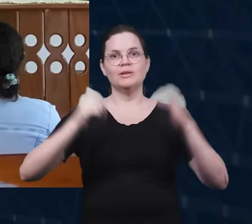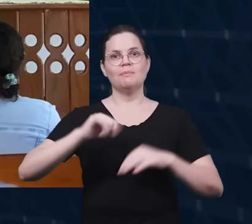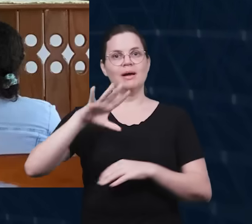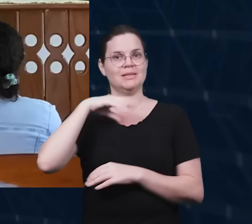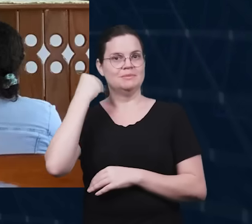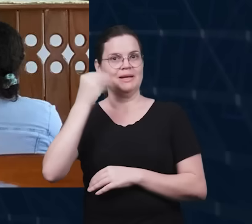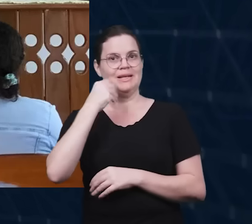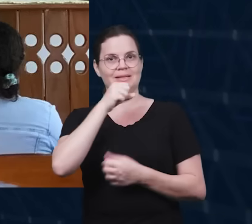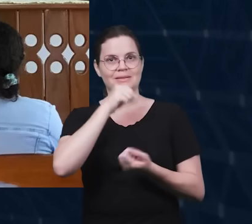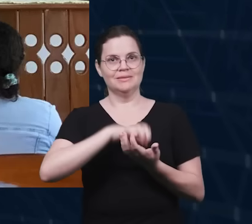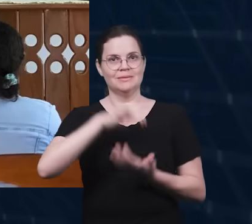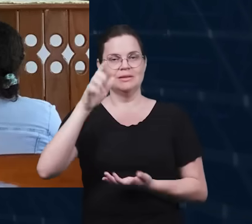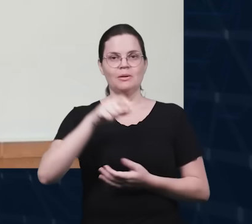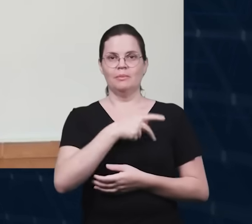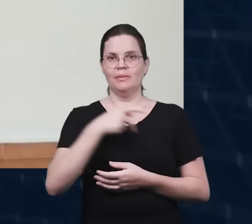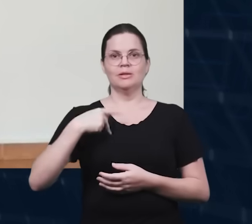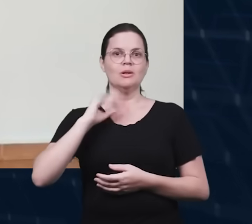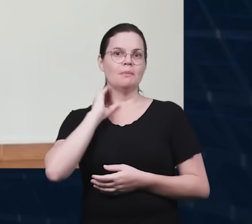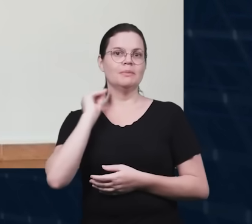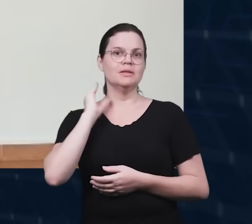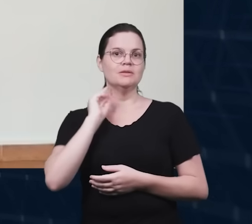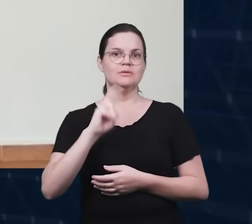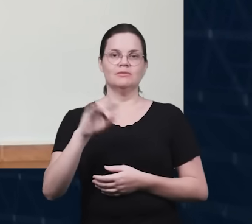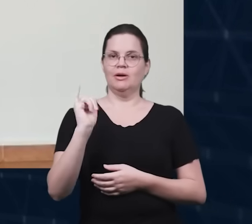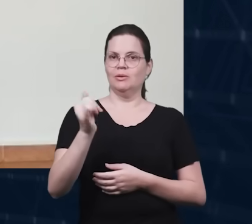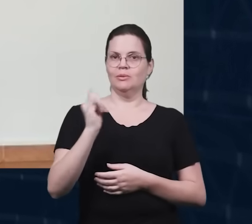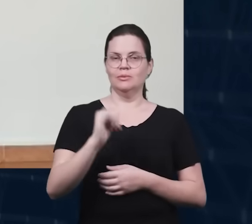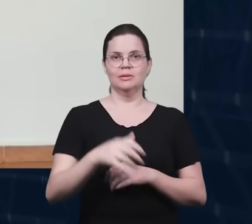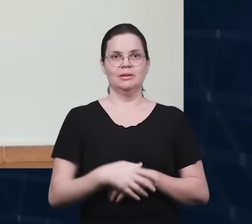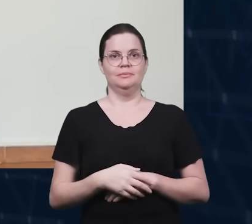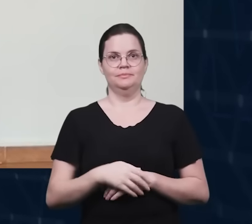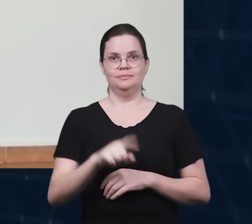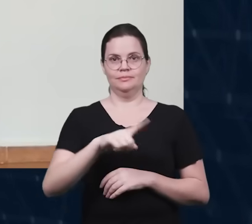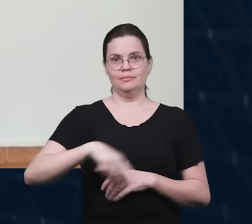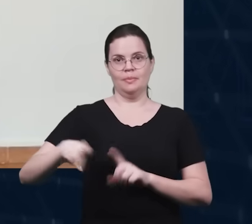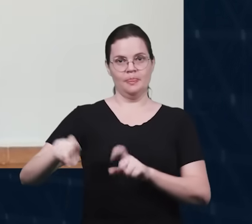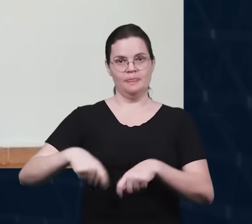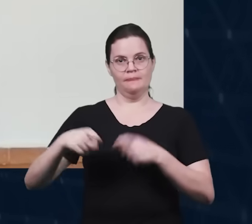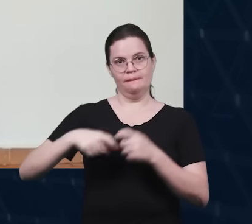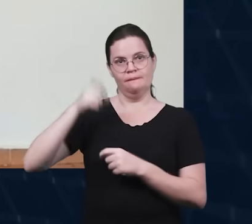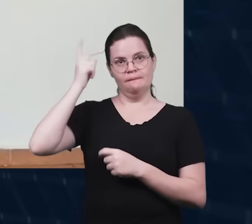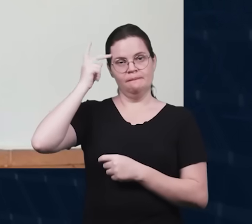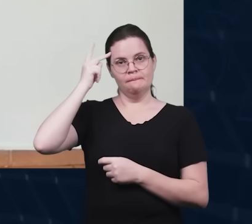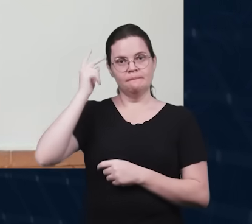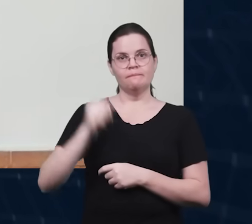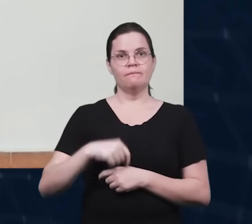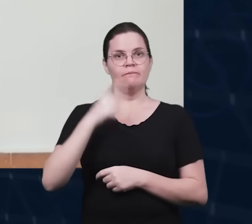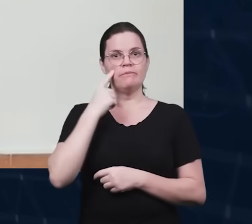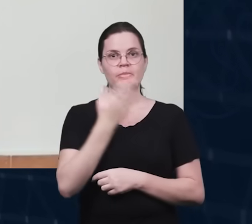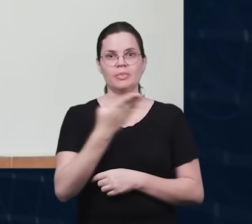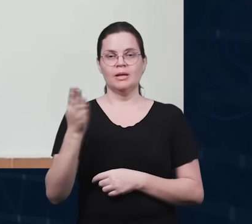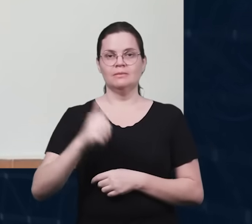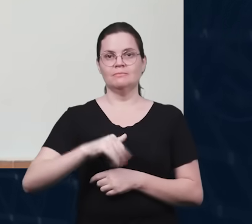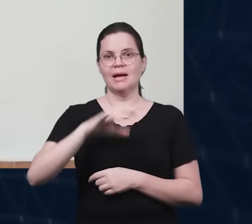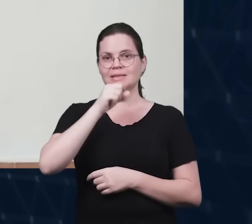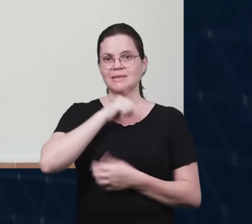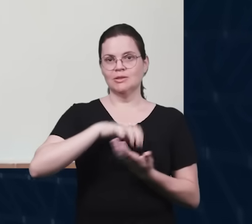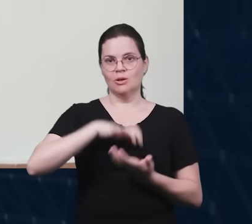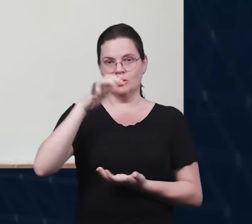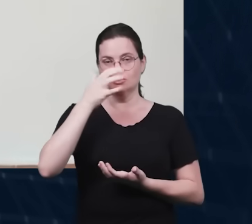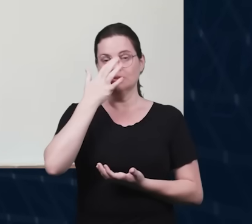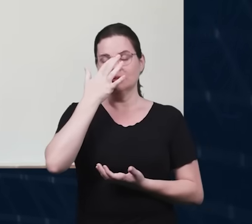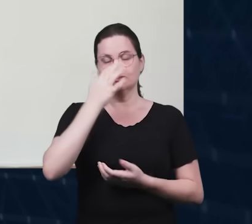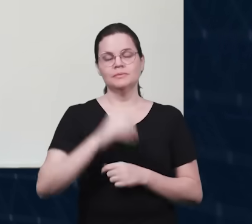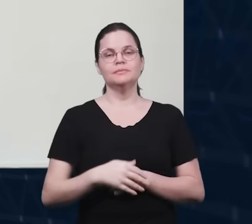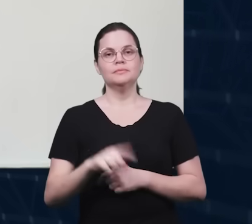gente como foi é o pastor Bísio. Tivemos aqui na igreja de Sertãozinho, interior de São Paulo, um encontro com os mais sábios, com as pessoas